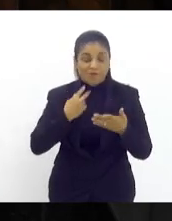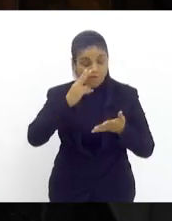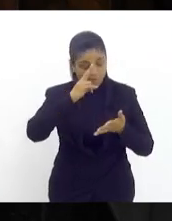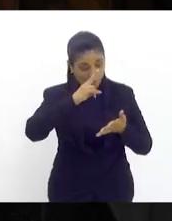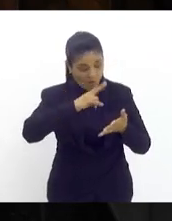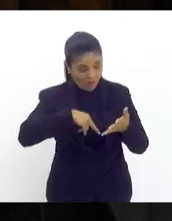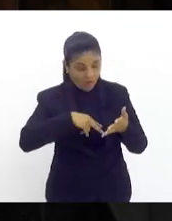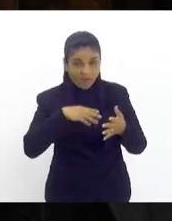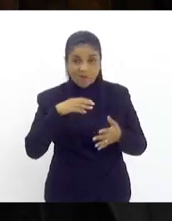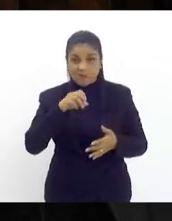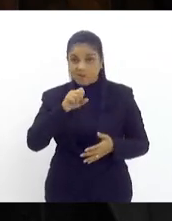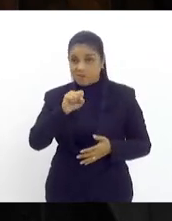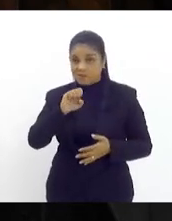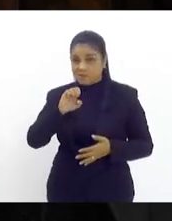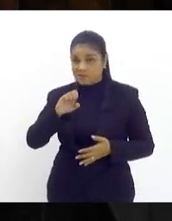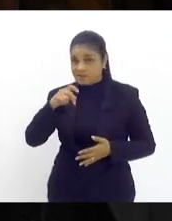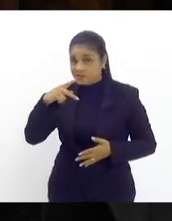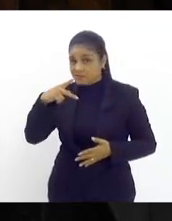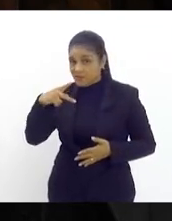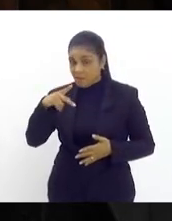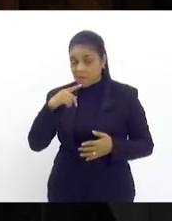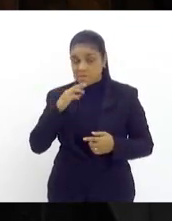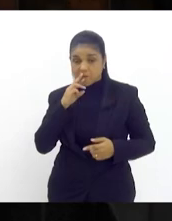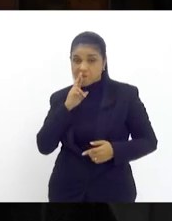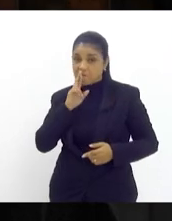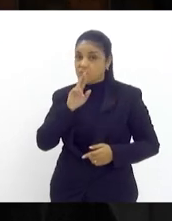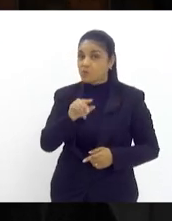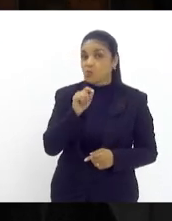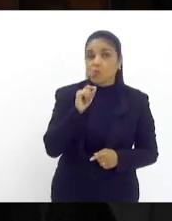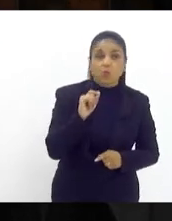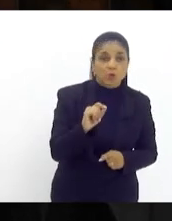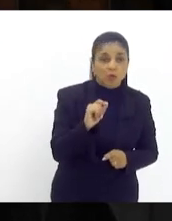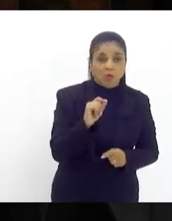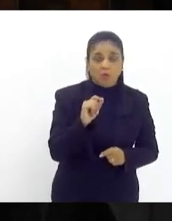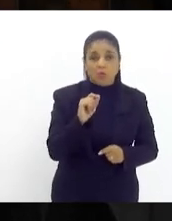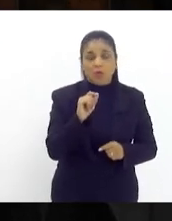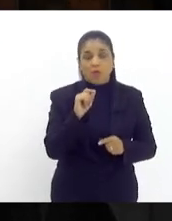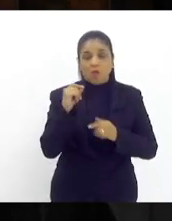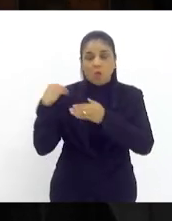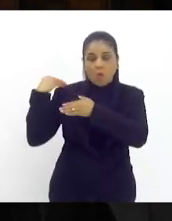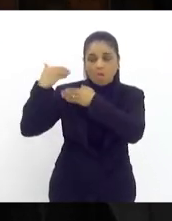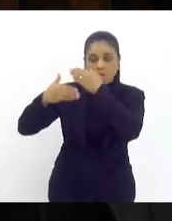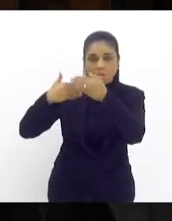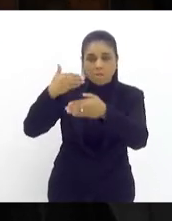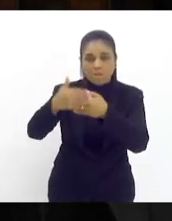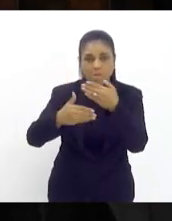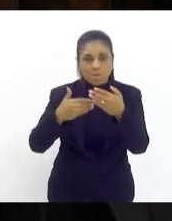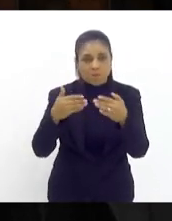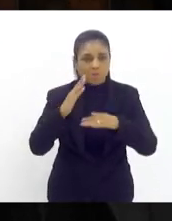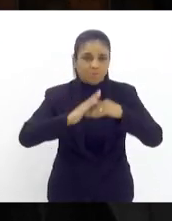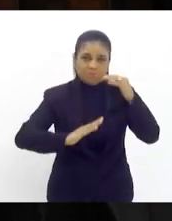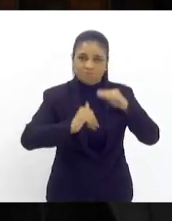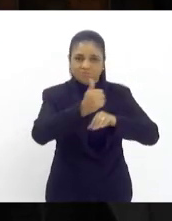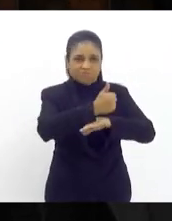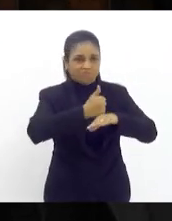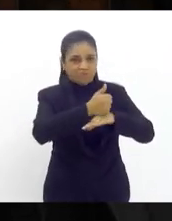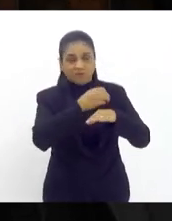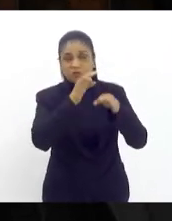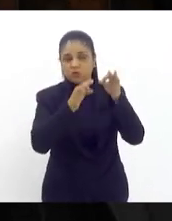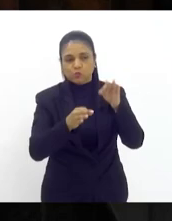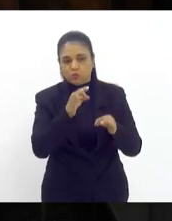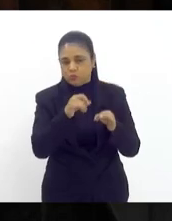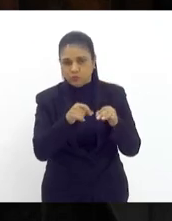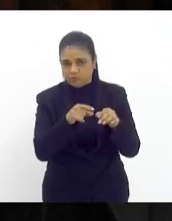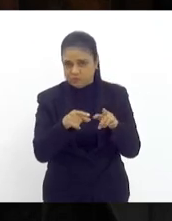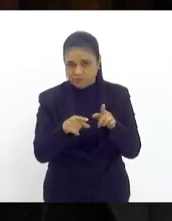o CEP rebateu que não é o plano de carreira que está sendo judicializado e